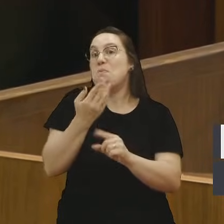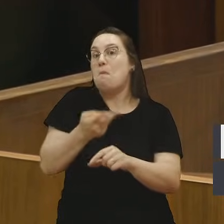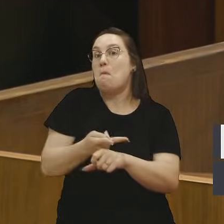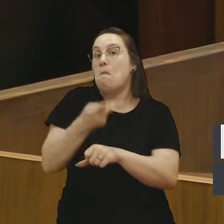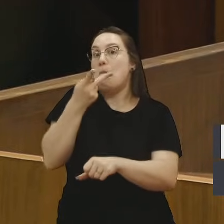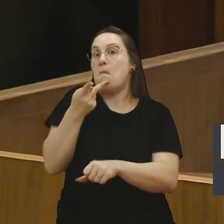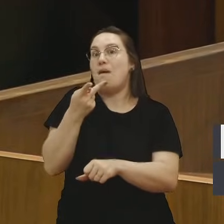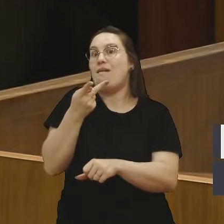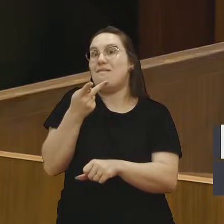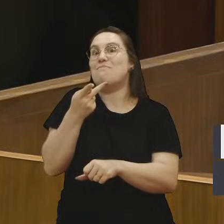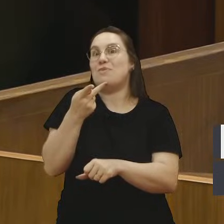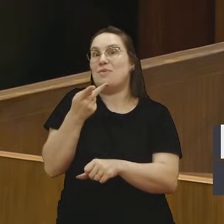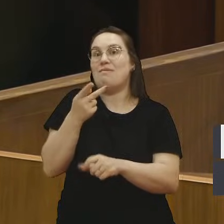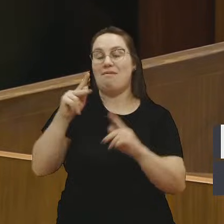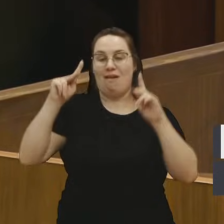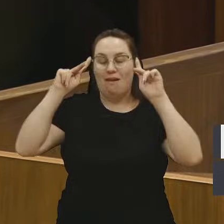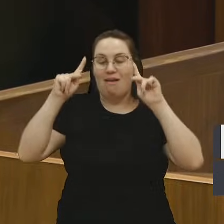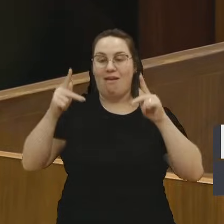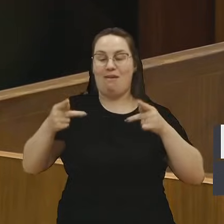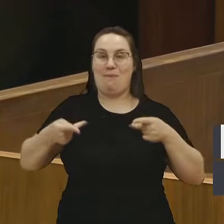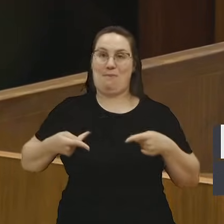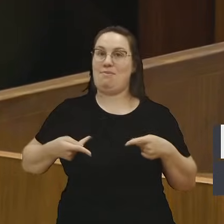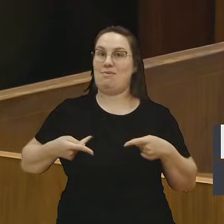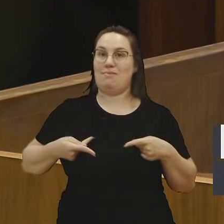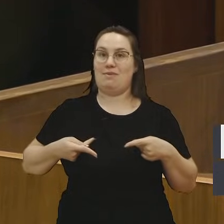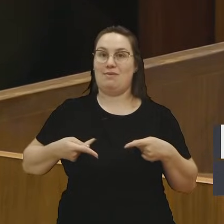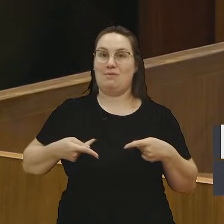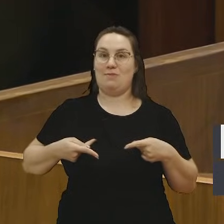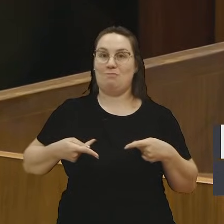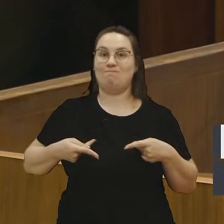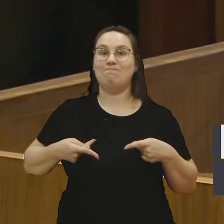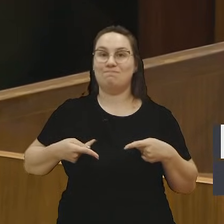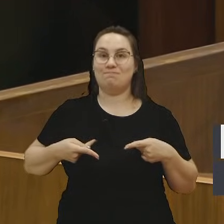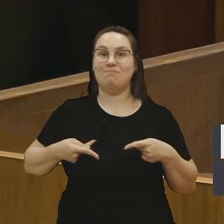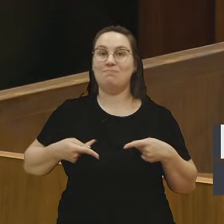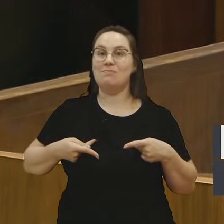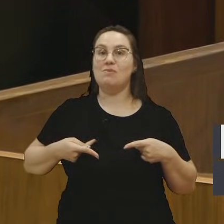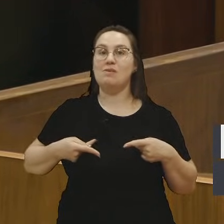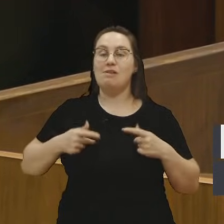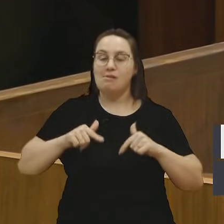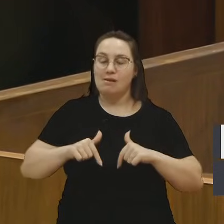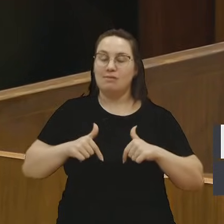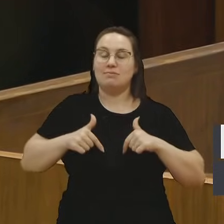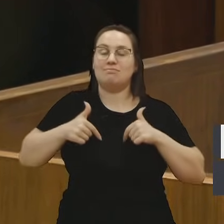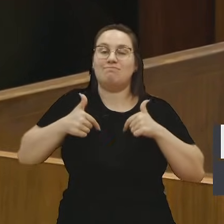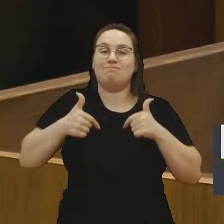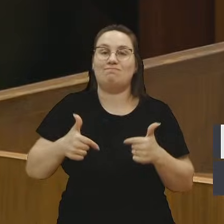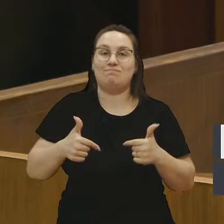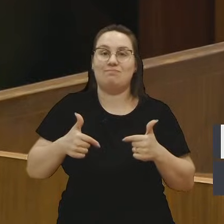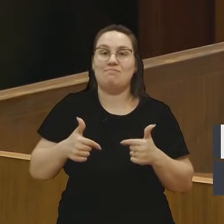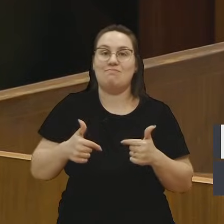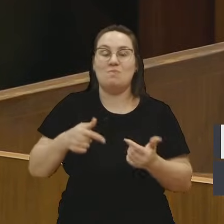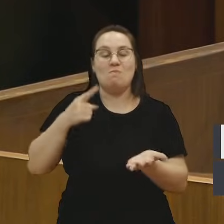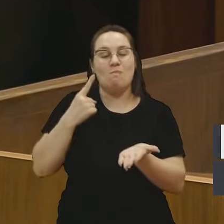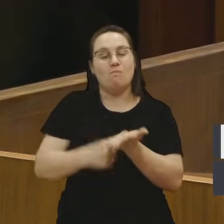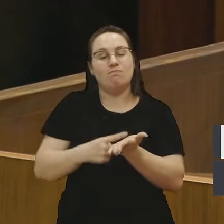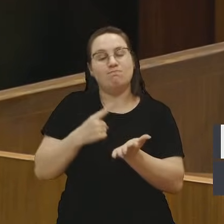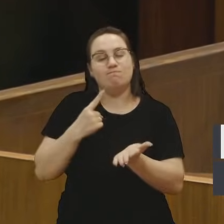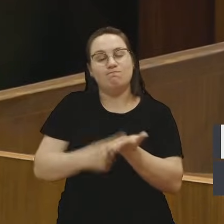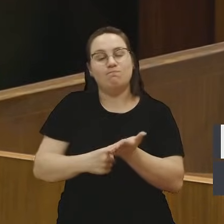noite é dedicada ao reconhecimento. Reconhecimento do esforço, da disciplina,